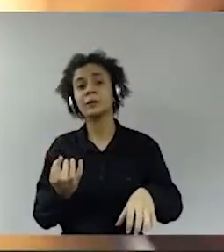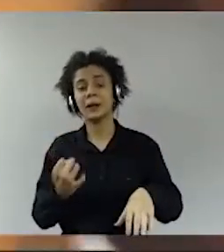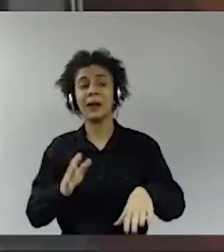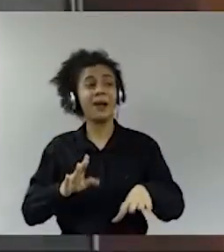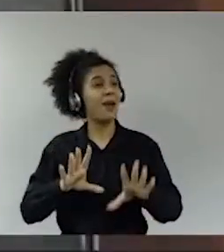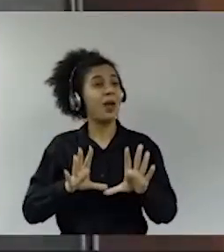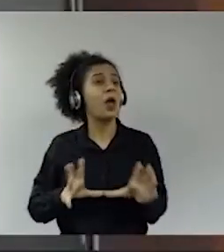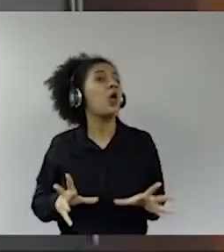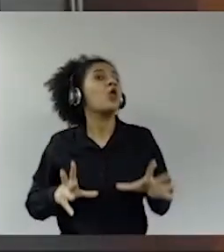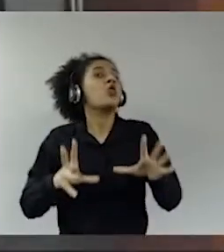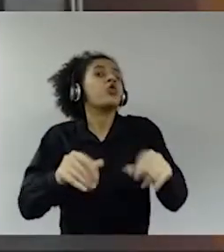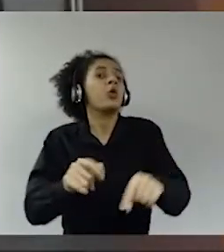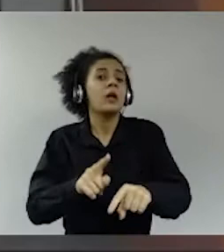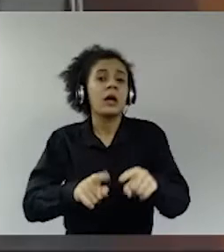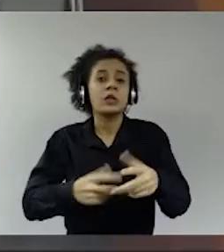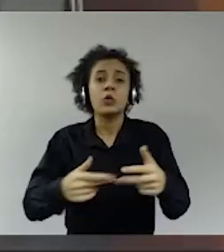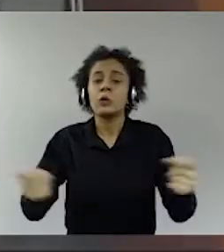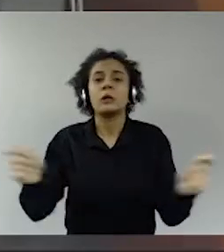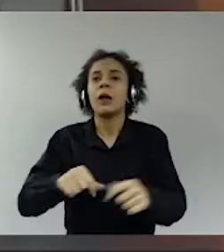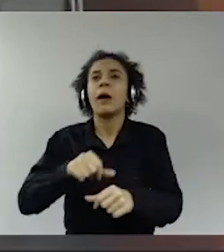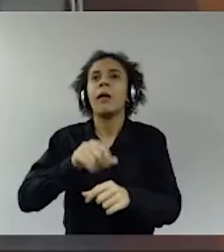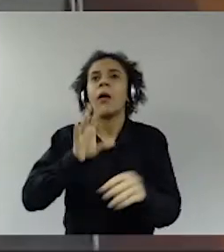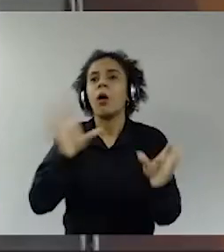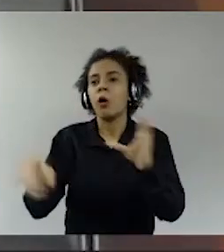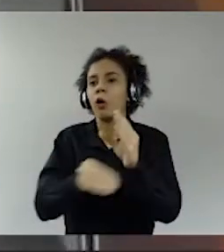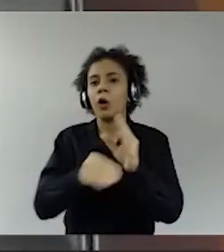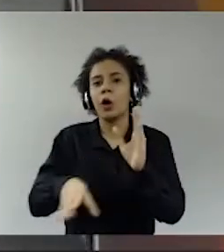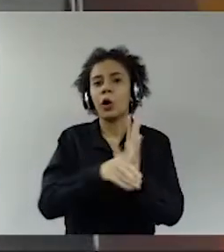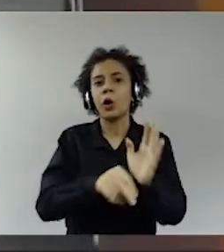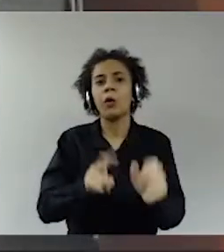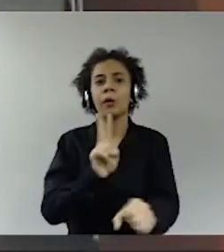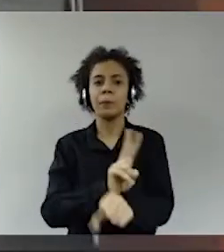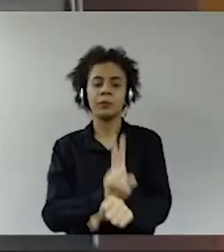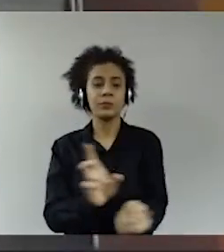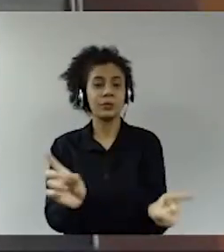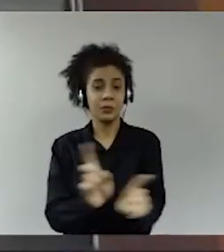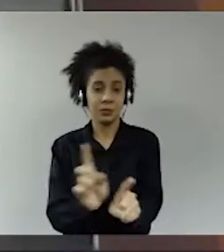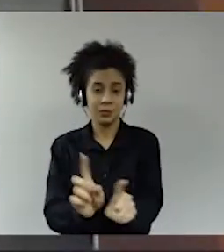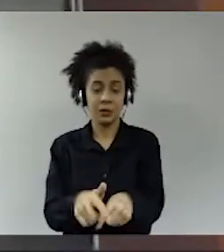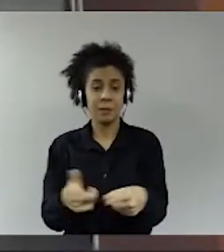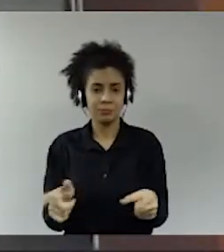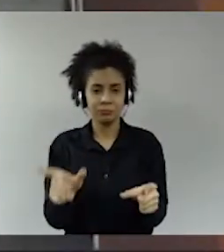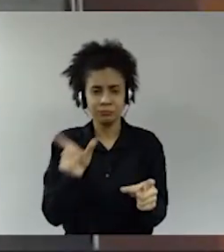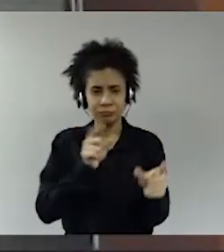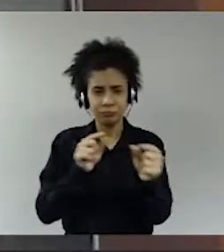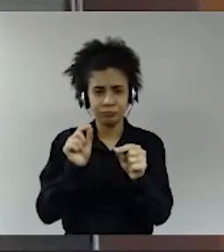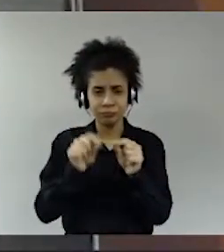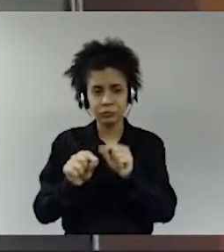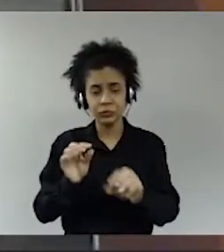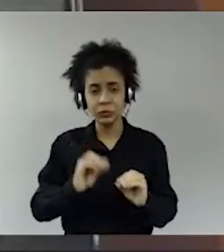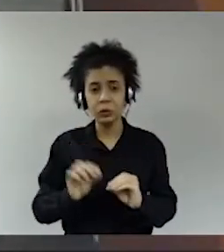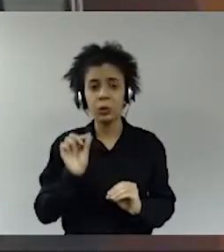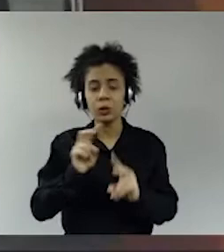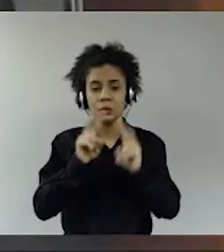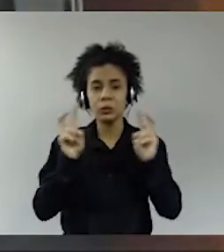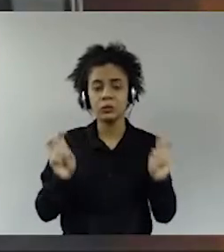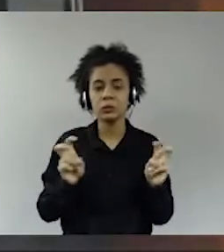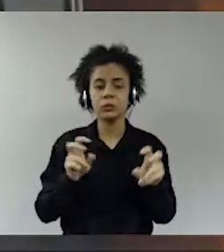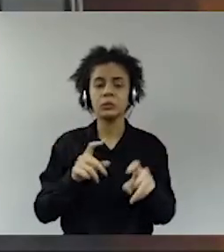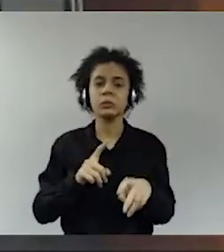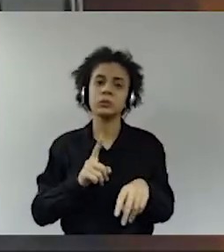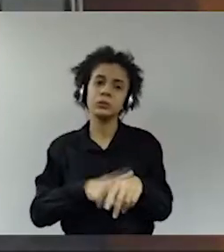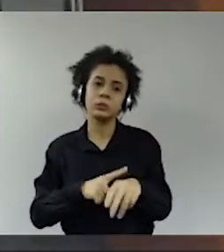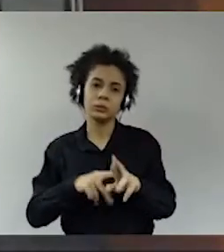as matérias podem ser objeto de medida provisória. Então, essas breves considerações a respeito de